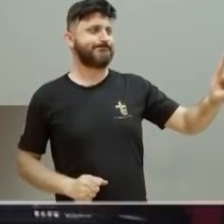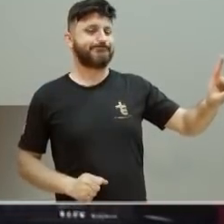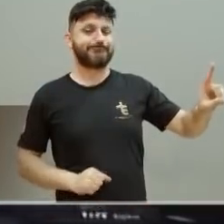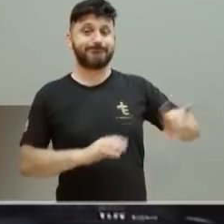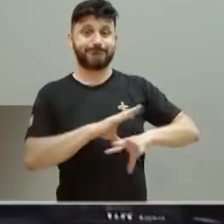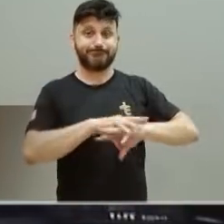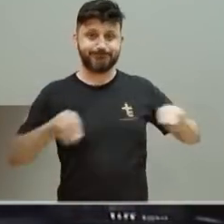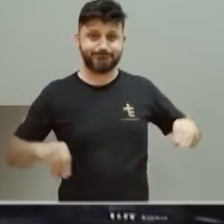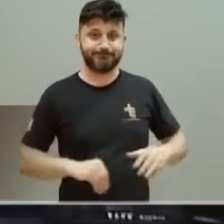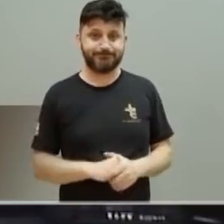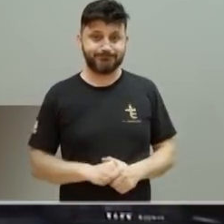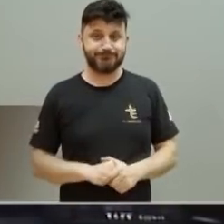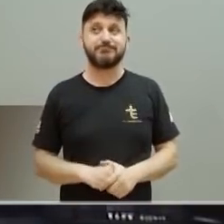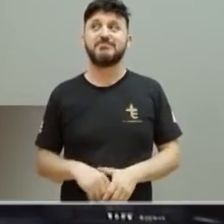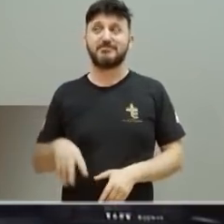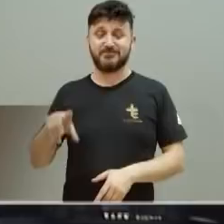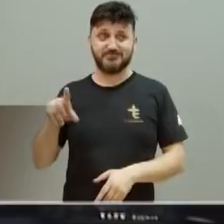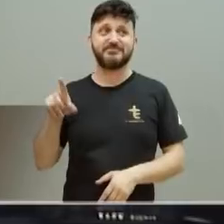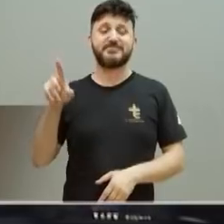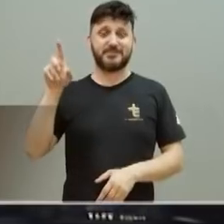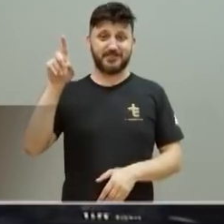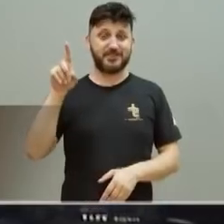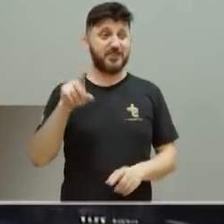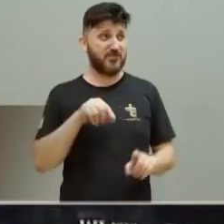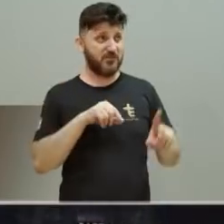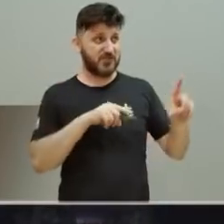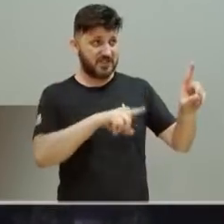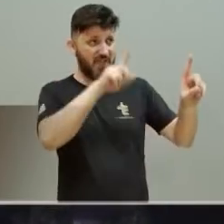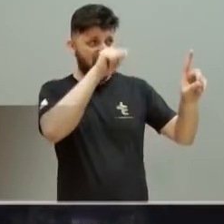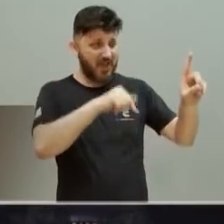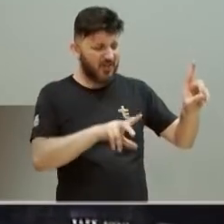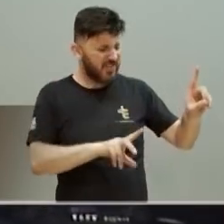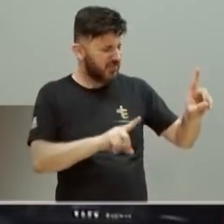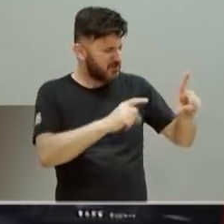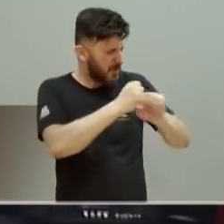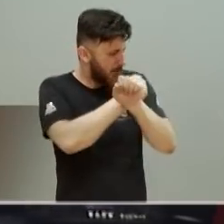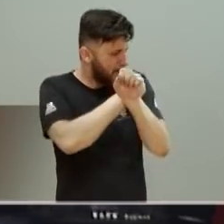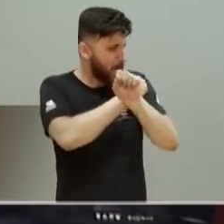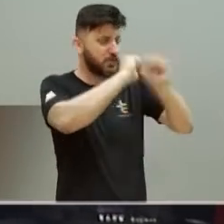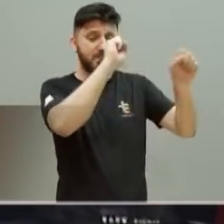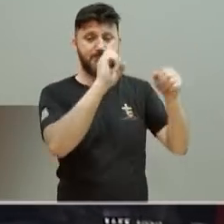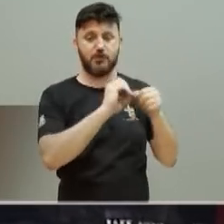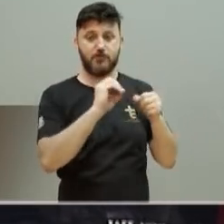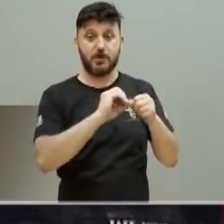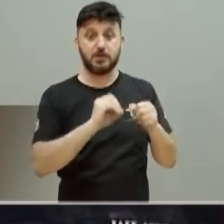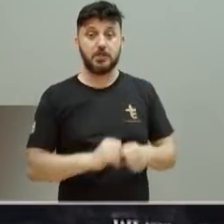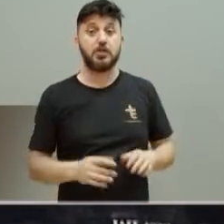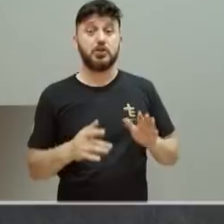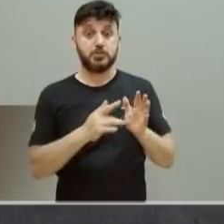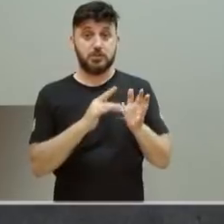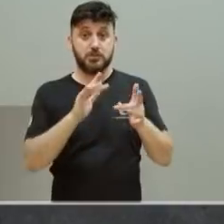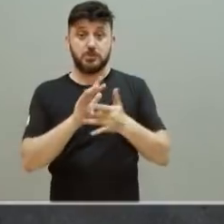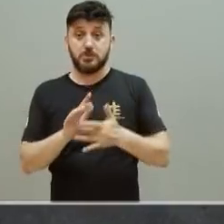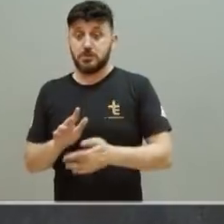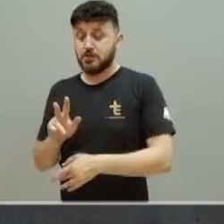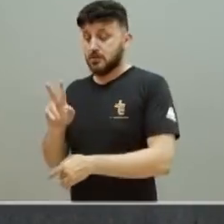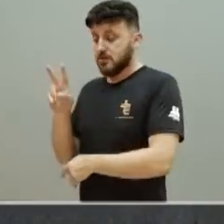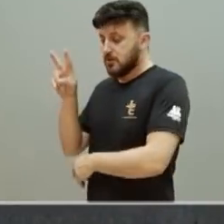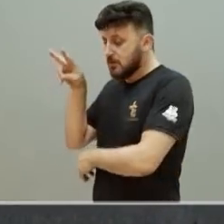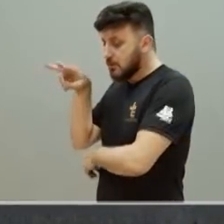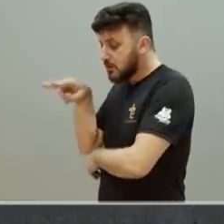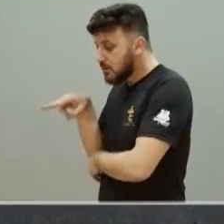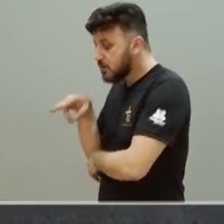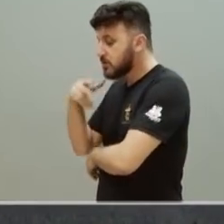Eu sei que Deus é o Senhor, tu és o Deus do impossível. Jesus, olhando a